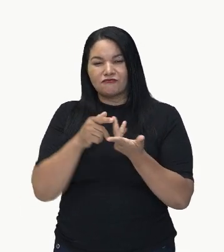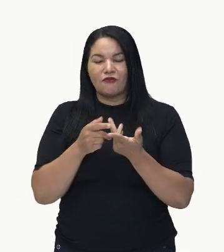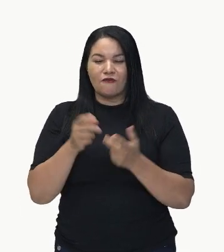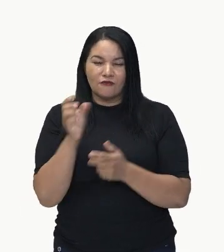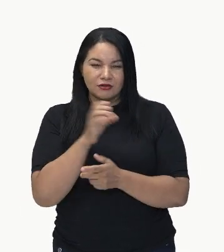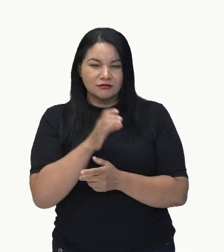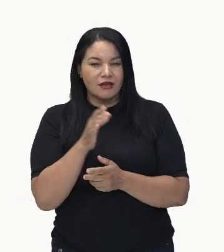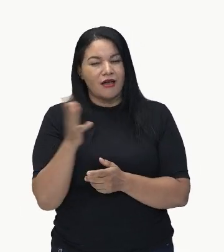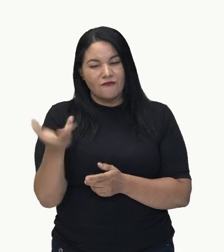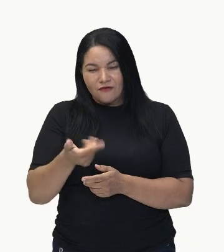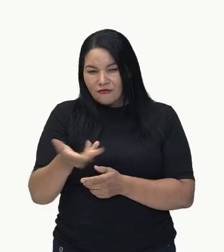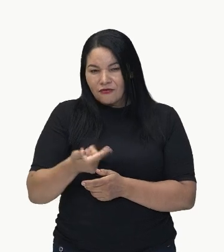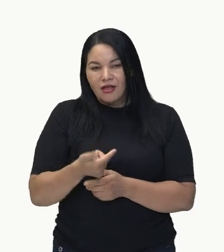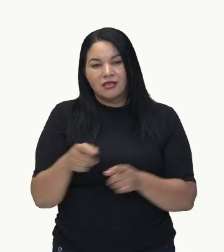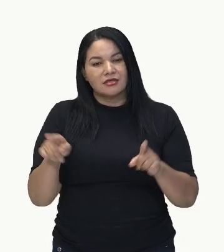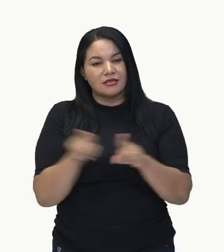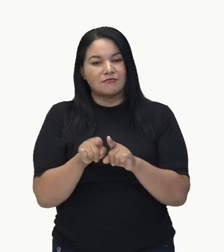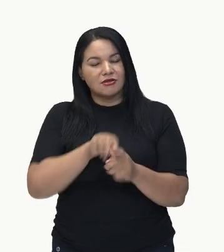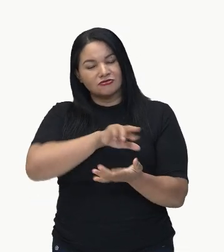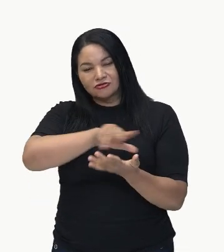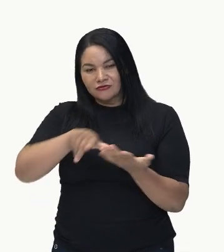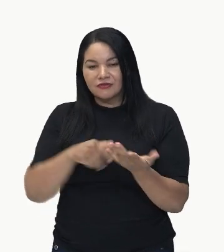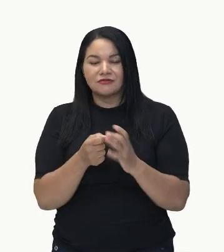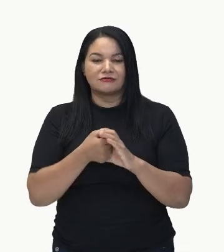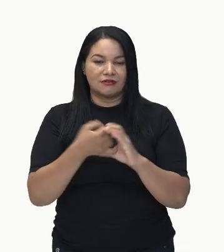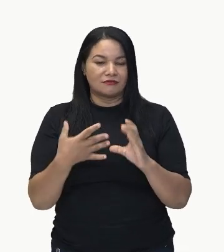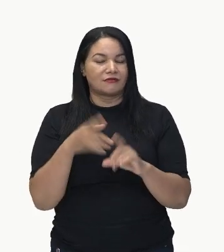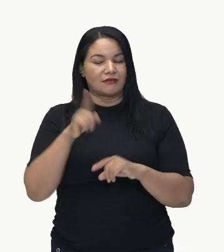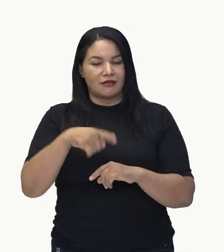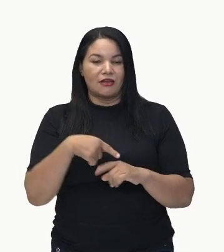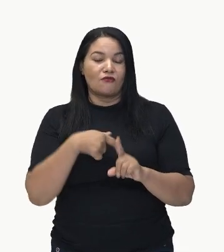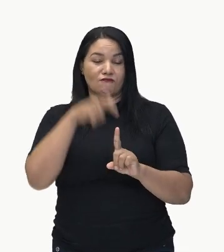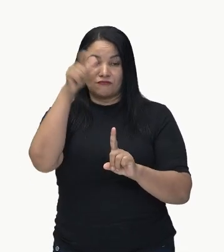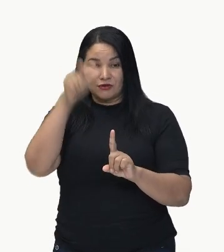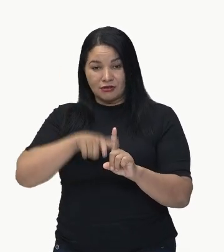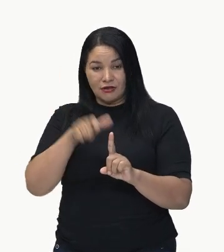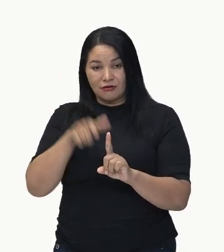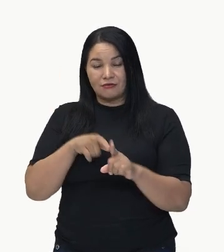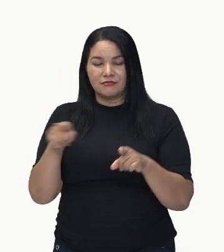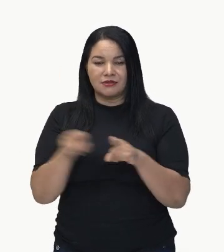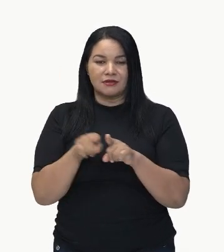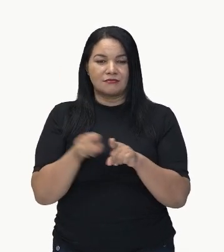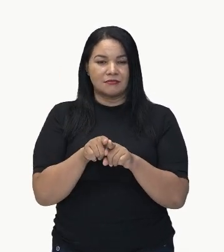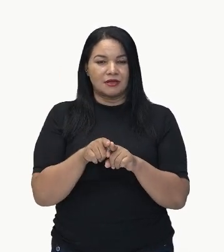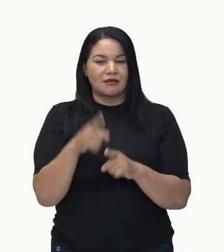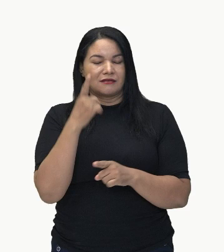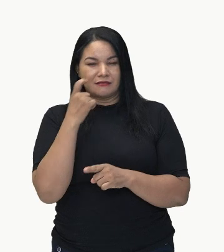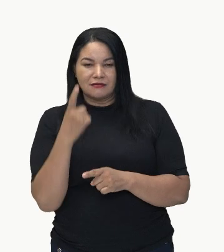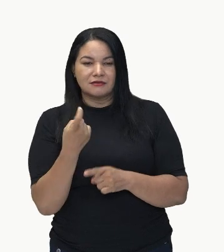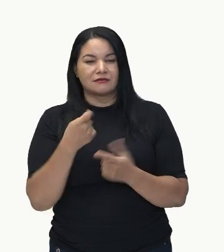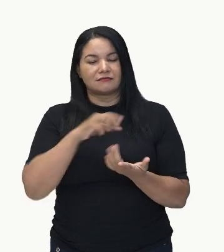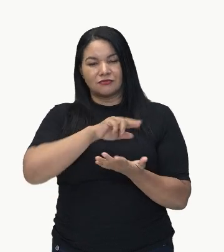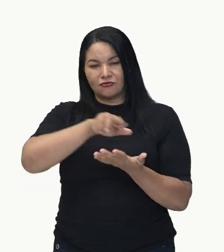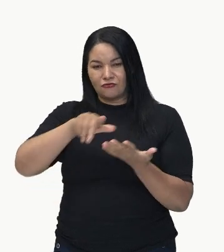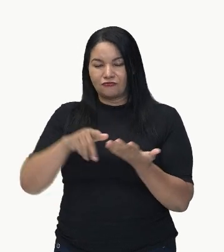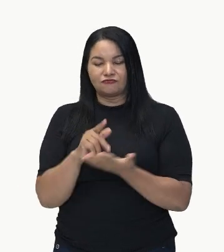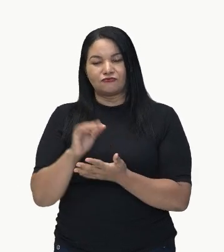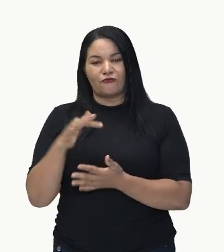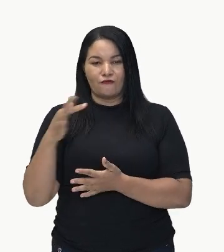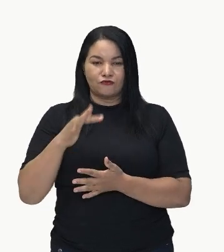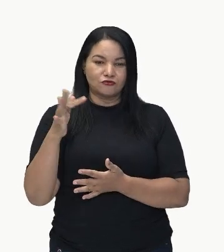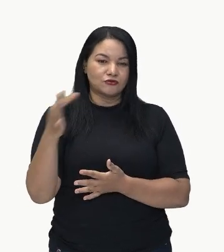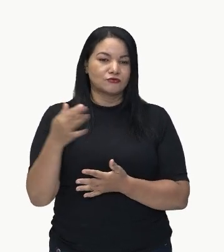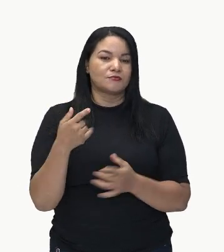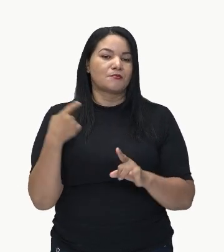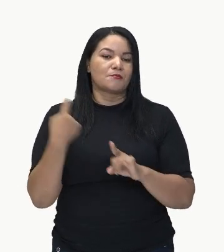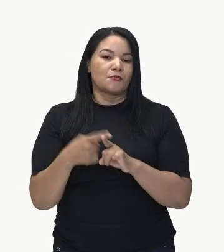velocidade. Então, temos uma face de Fernando Pessoa, um heterônimo, que seguiu pelo futurismo, que